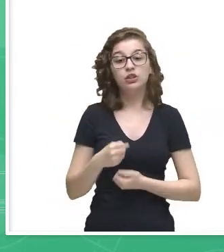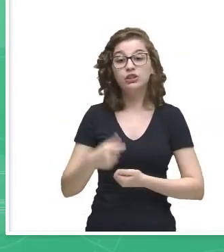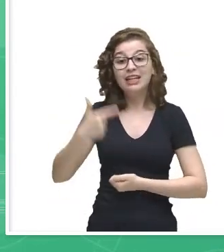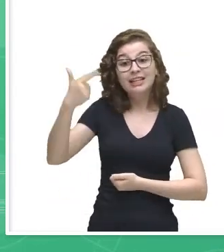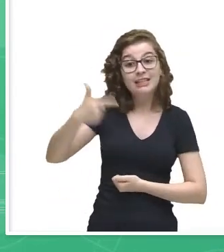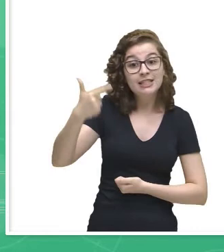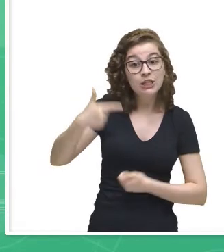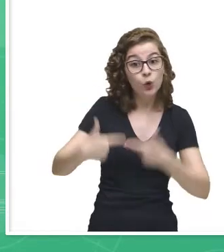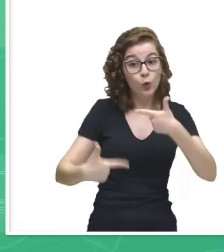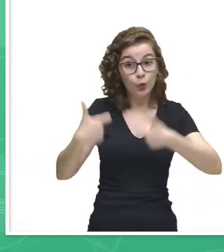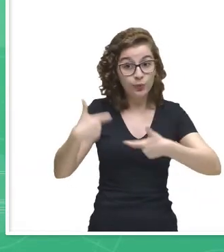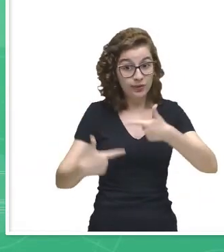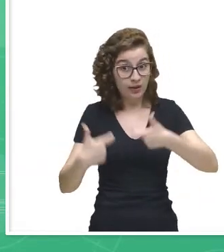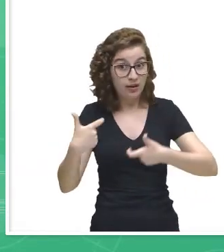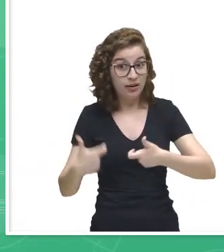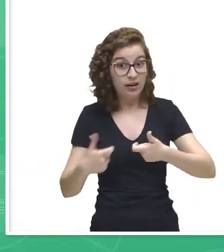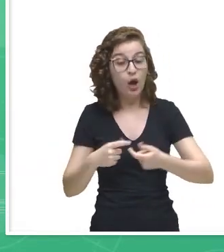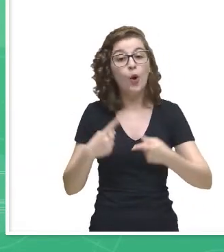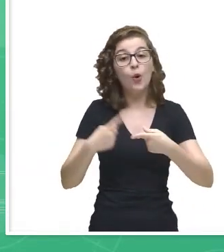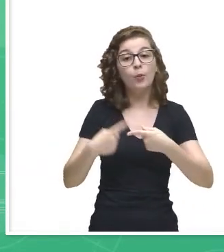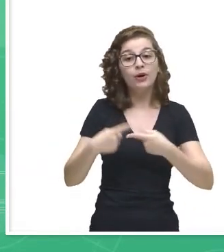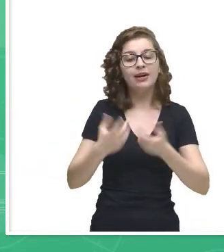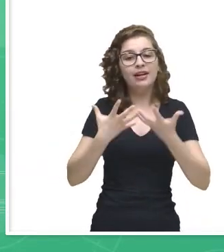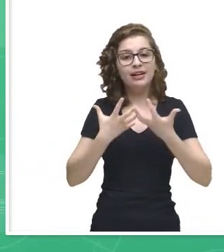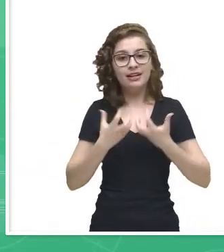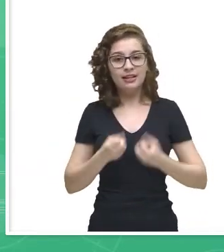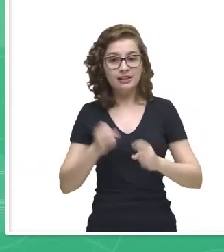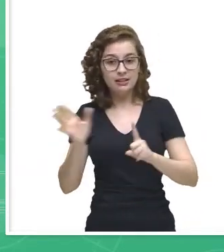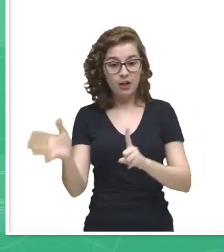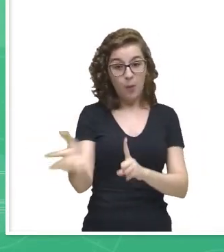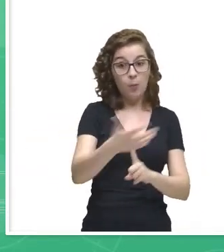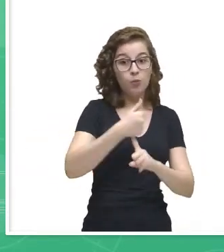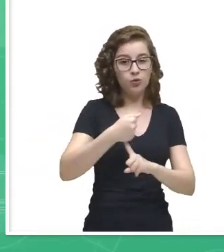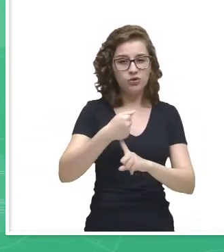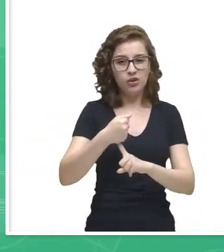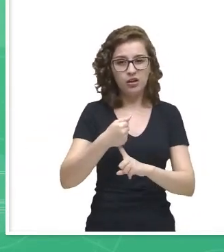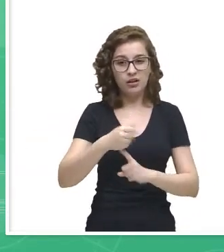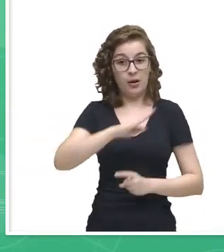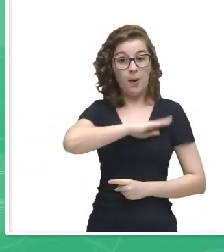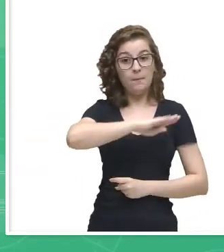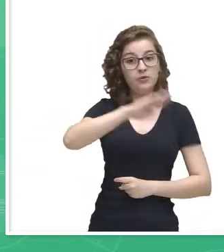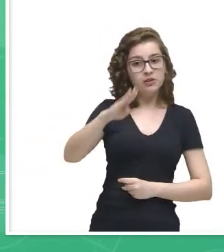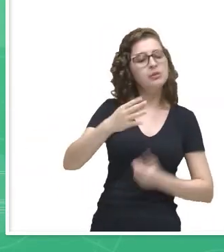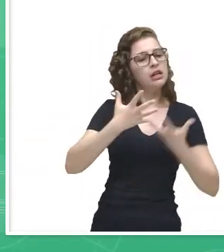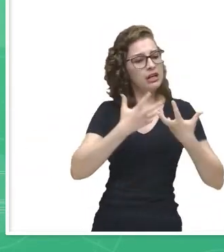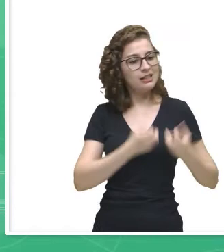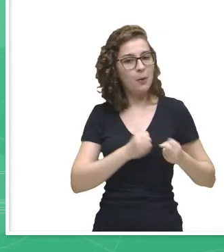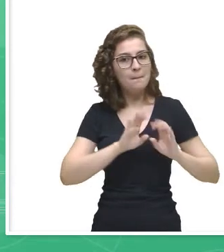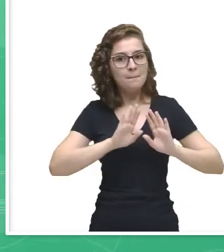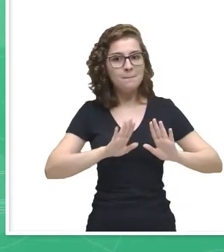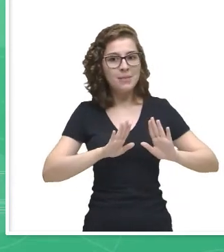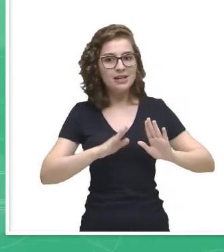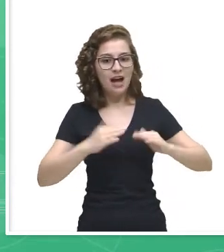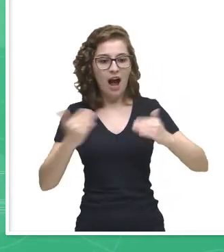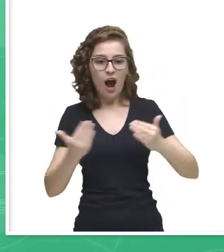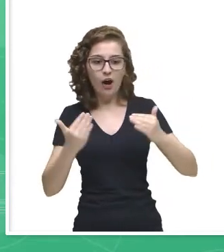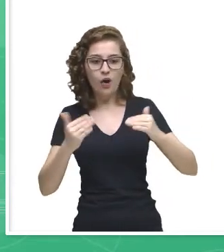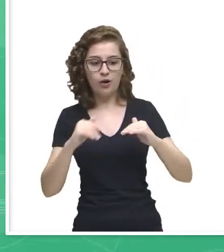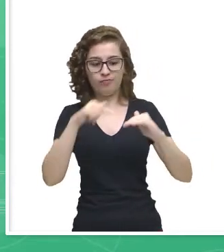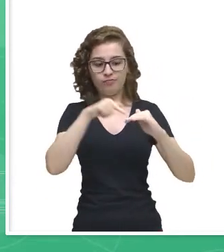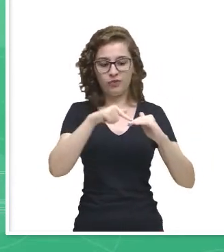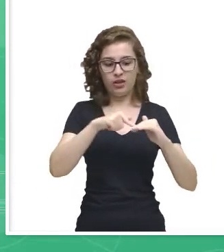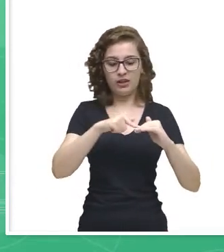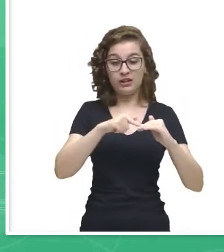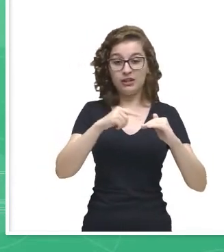se inspira nos ideais fascistas de Benito Mussolini, só que ele supera. De longe, quando você está falando